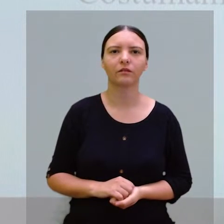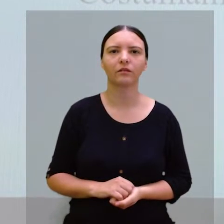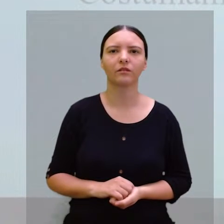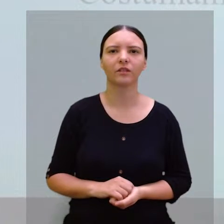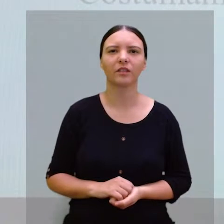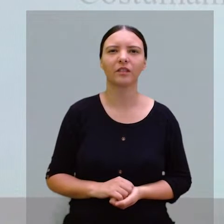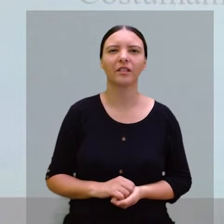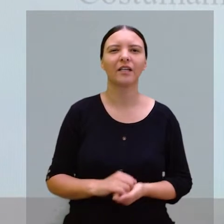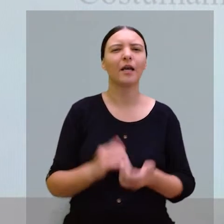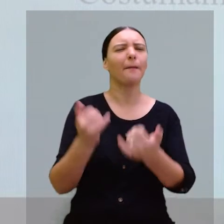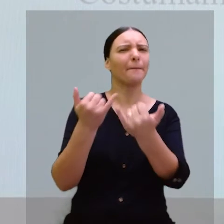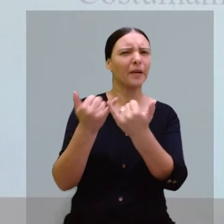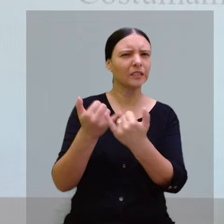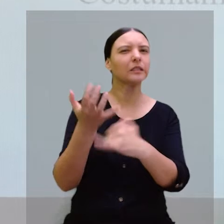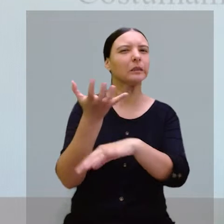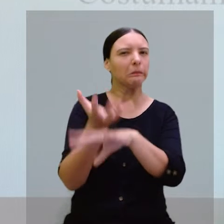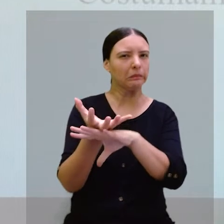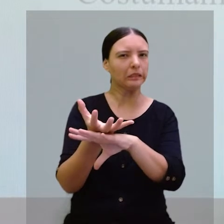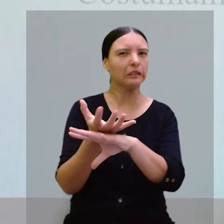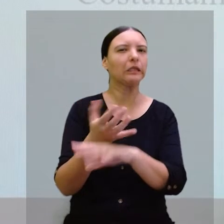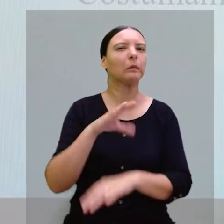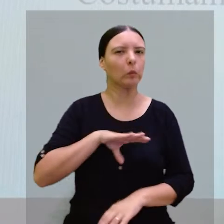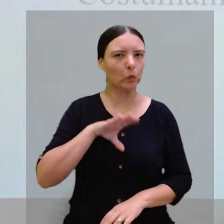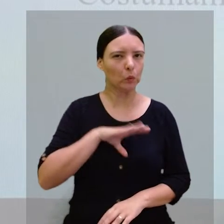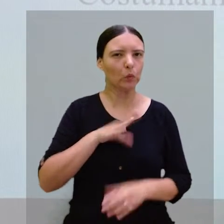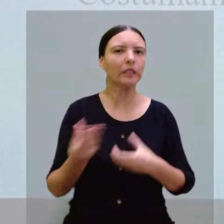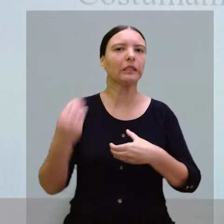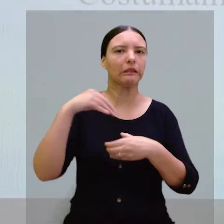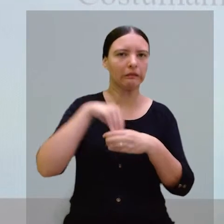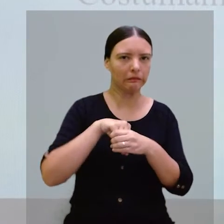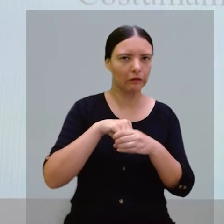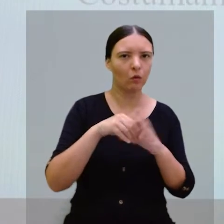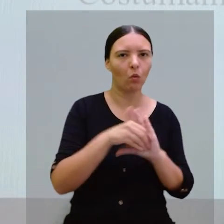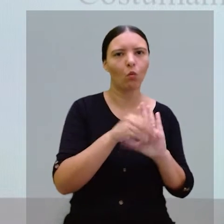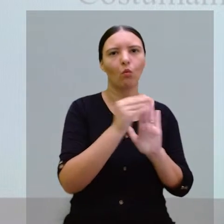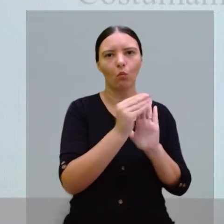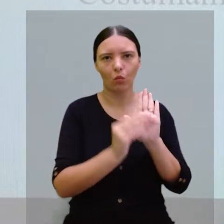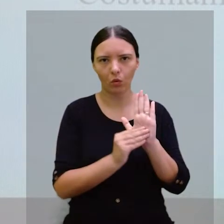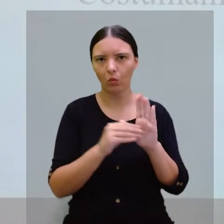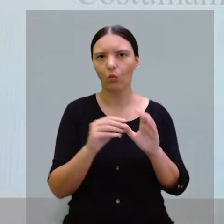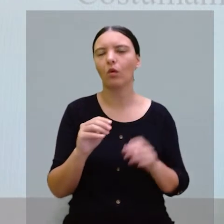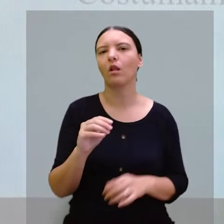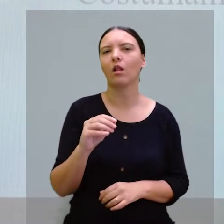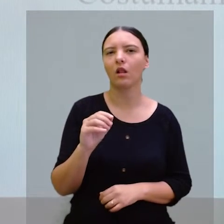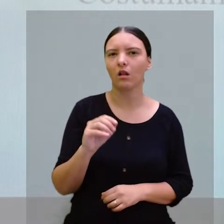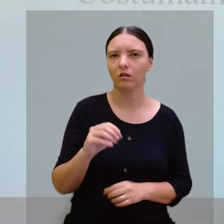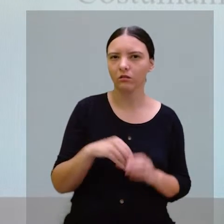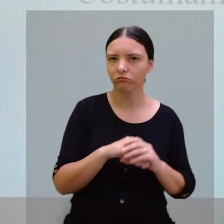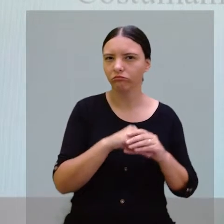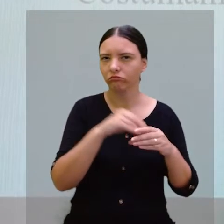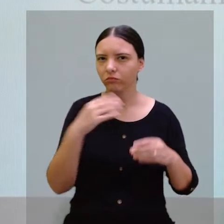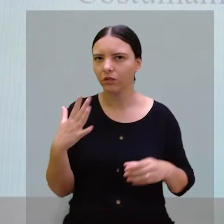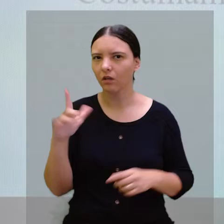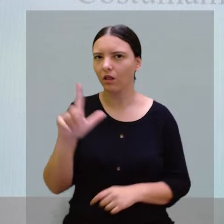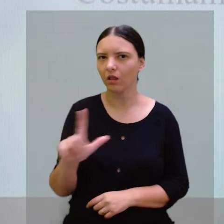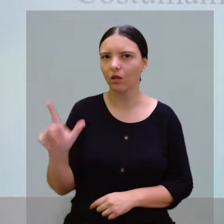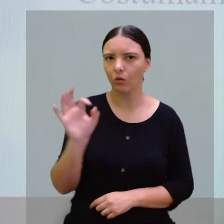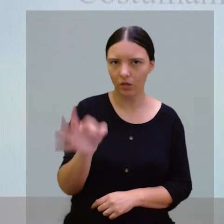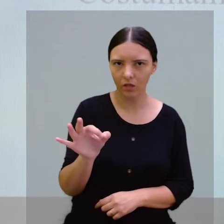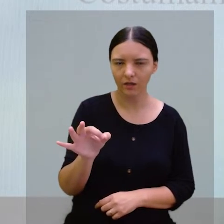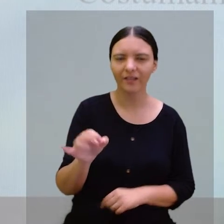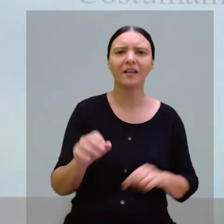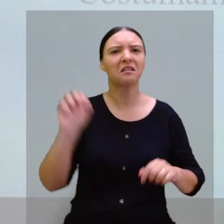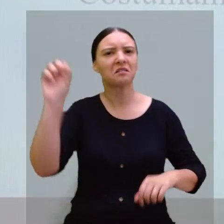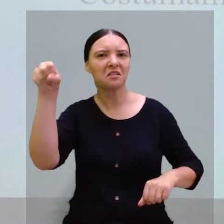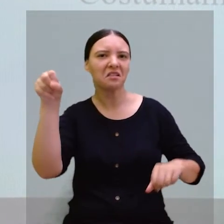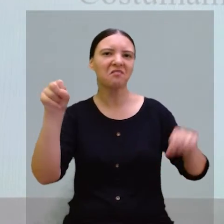Me parece que tem a disciplina língua portuguesa, né? E dentro dela tem o conteúdo de literatura, não é isso? Tá. Alguém fala assim, tem, não